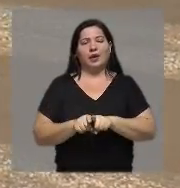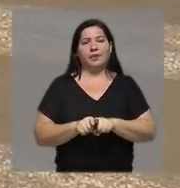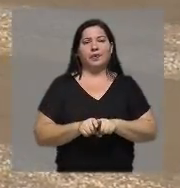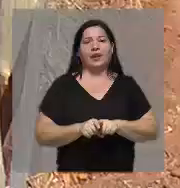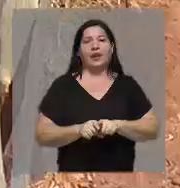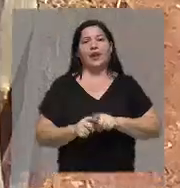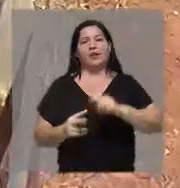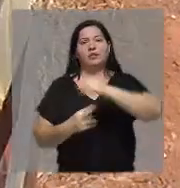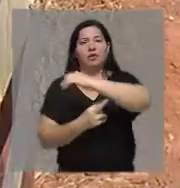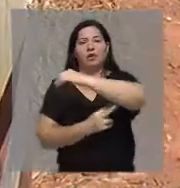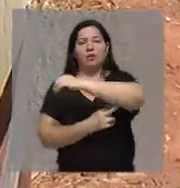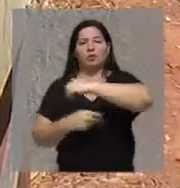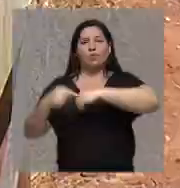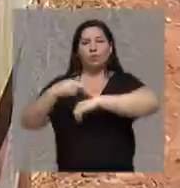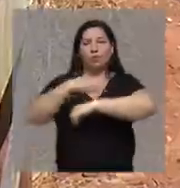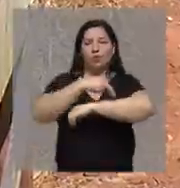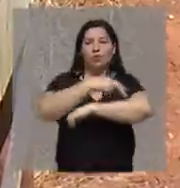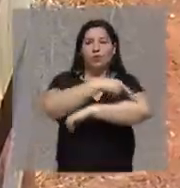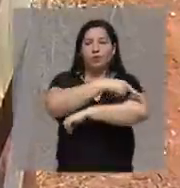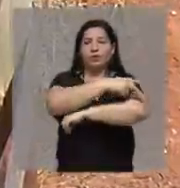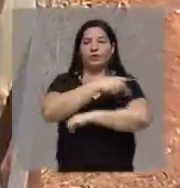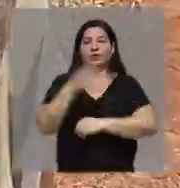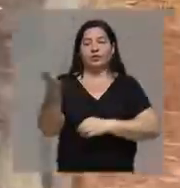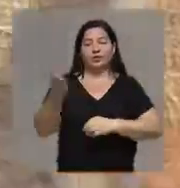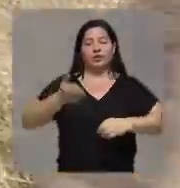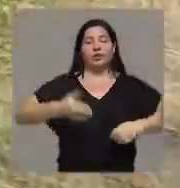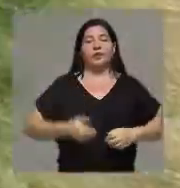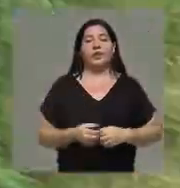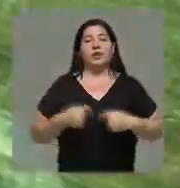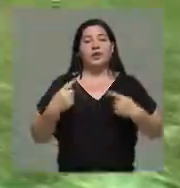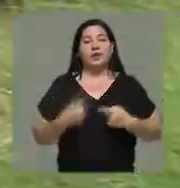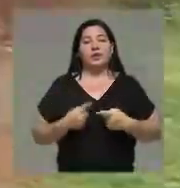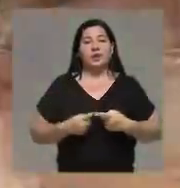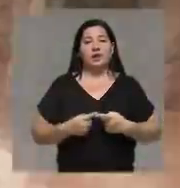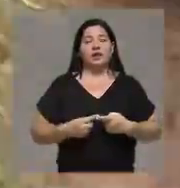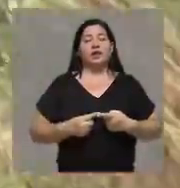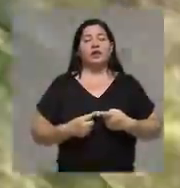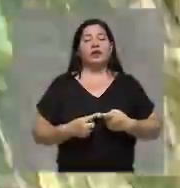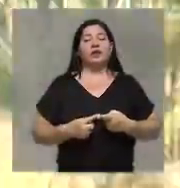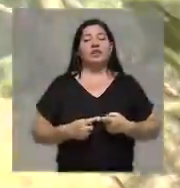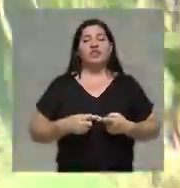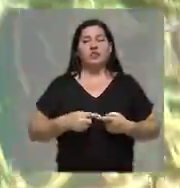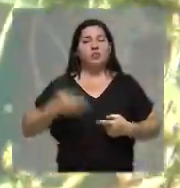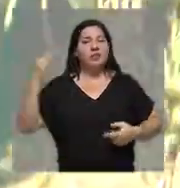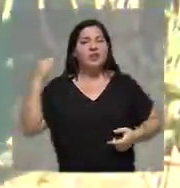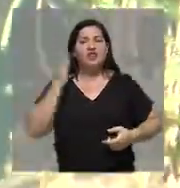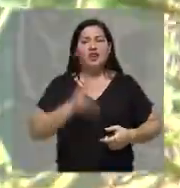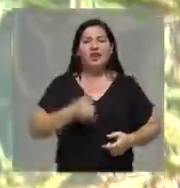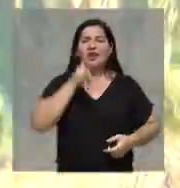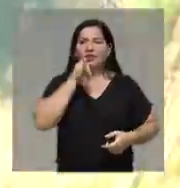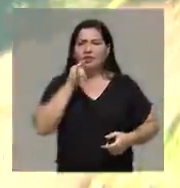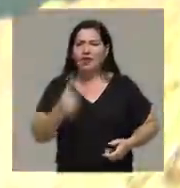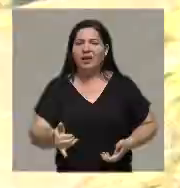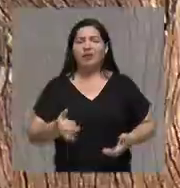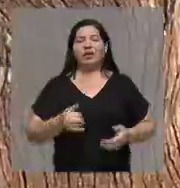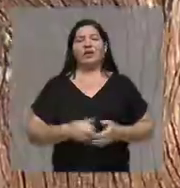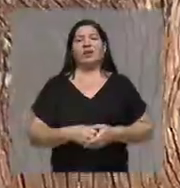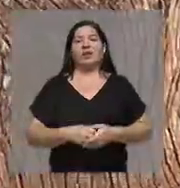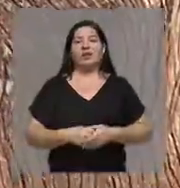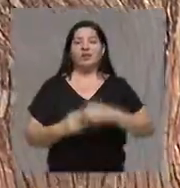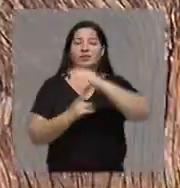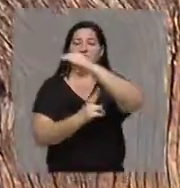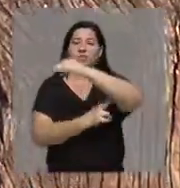Eu, nas primeiras sessões desse ano de 2017 ordinária, já falava sobre essa ponte que interliga aqui o Jardim Santa